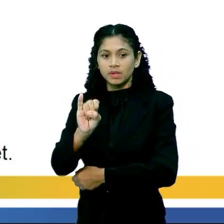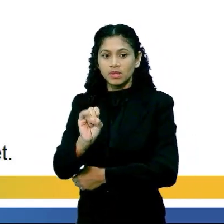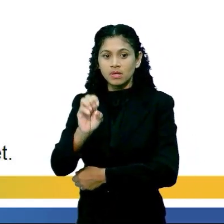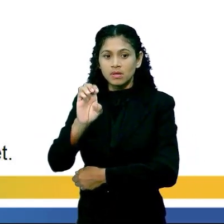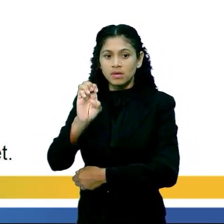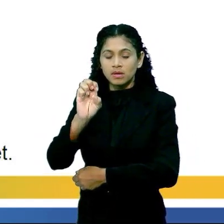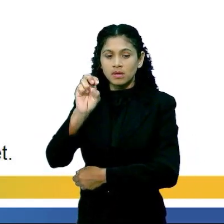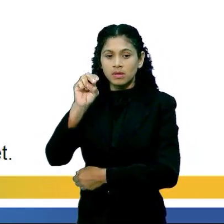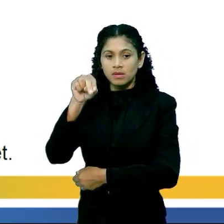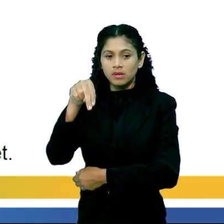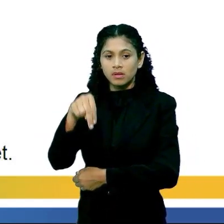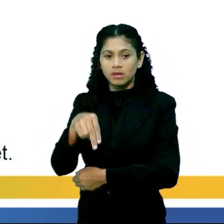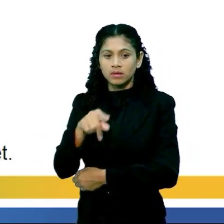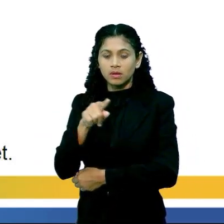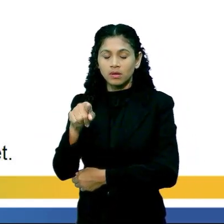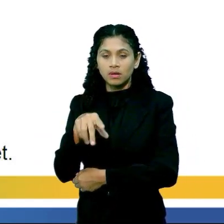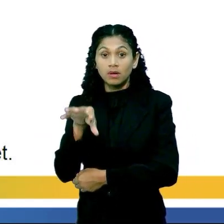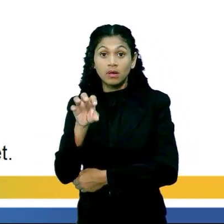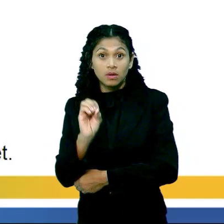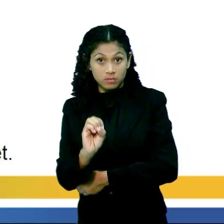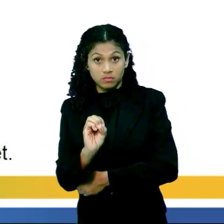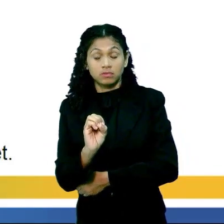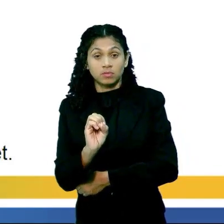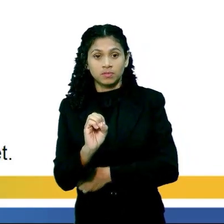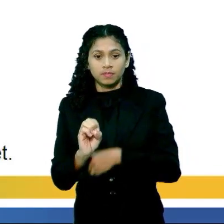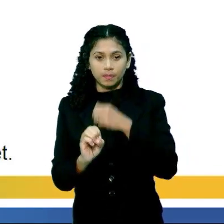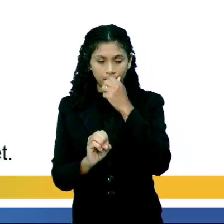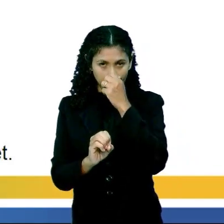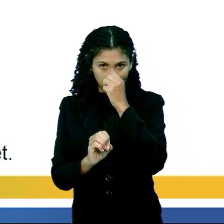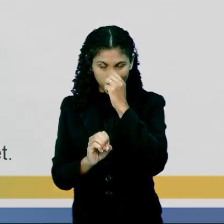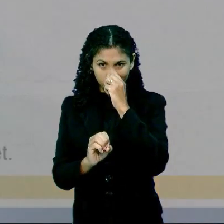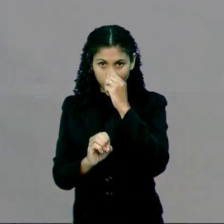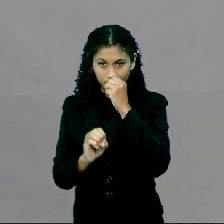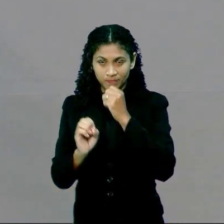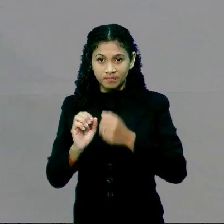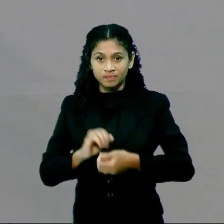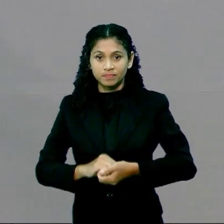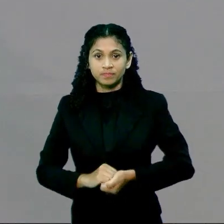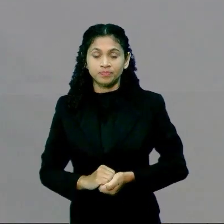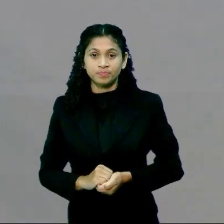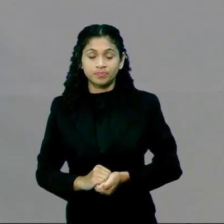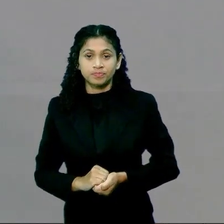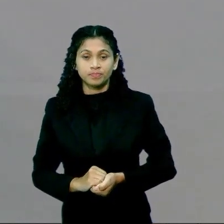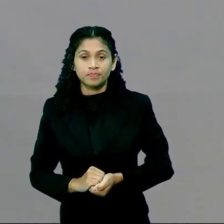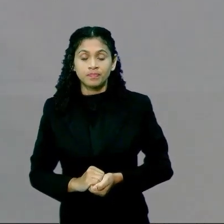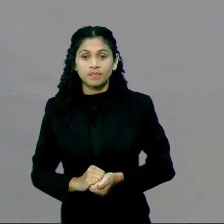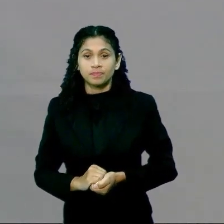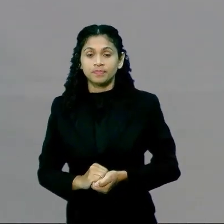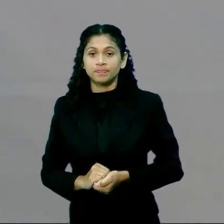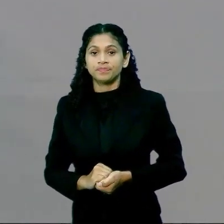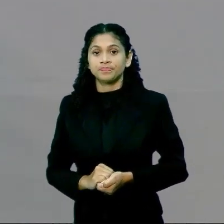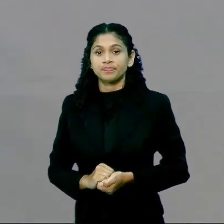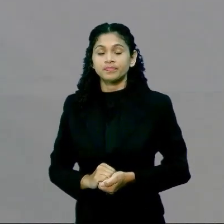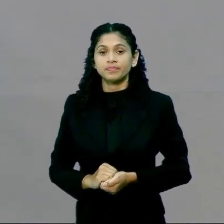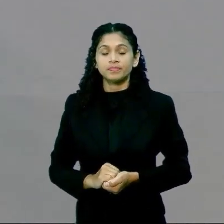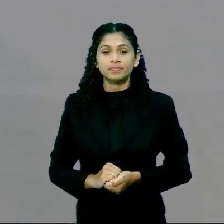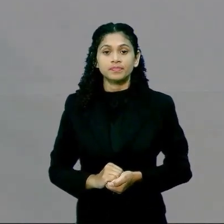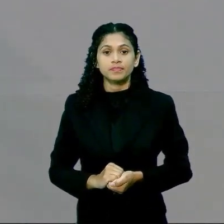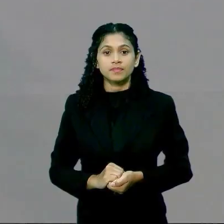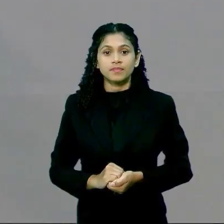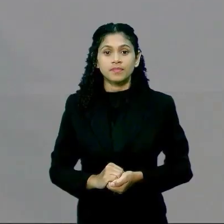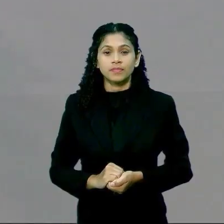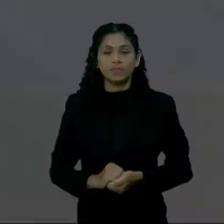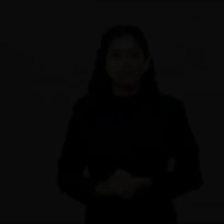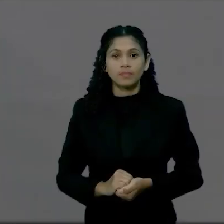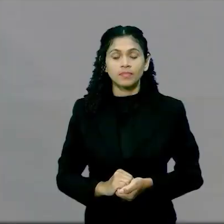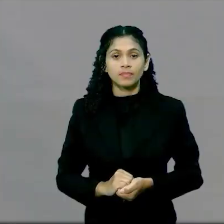oscuras, excepto quando estão expostas à luz. Ele disse assim, galerinha, quer ver? Vamos lá, ó.